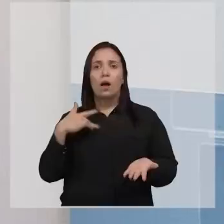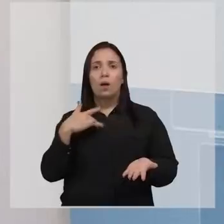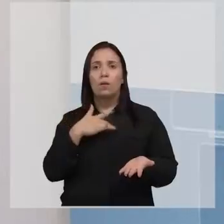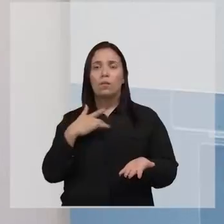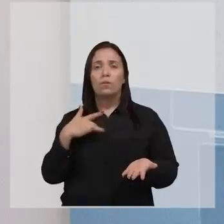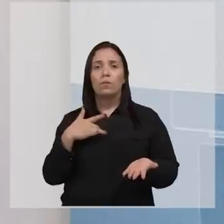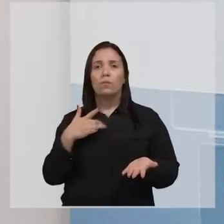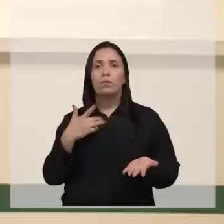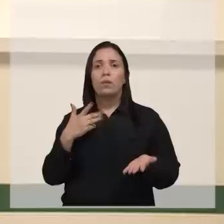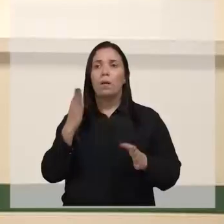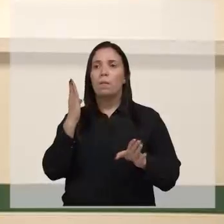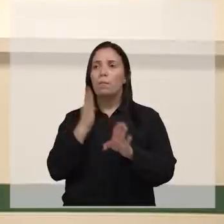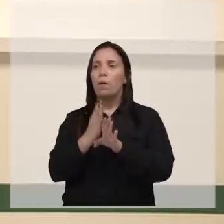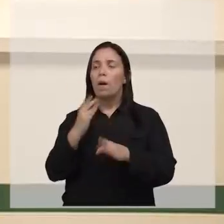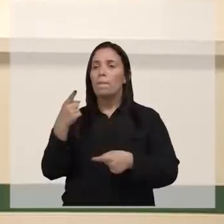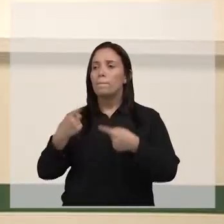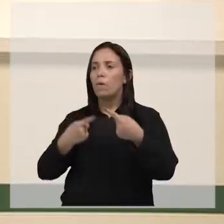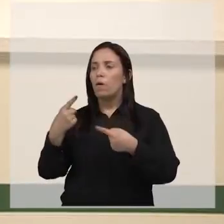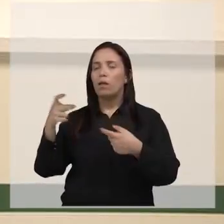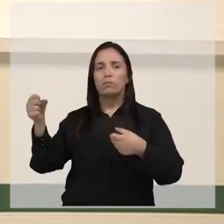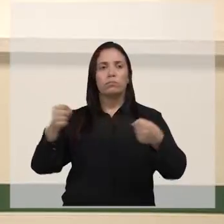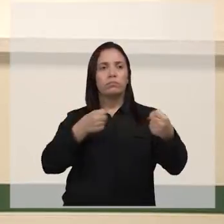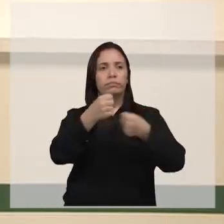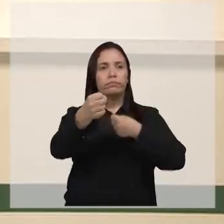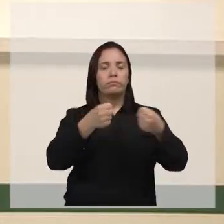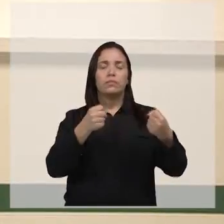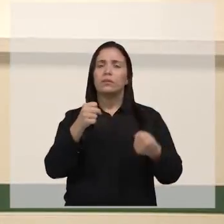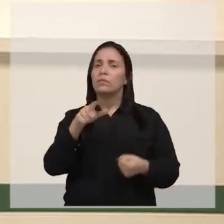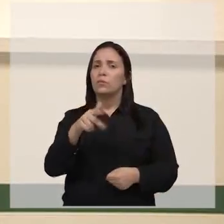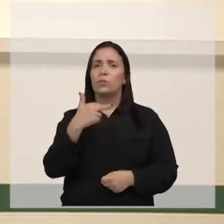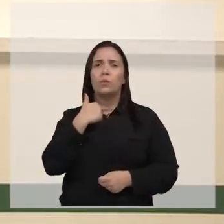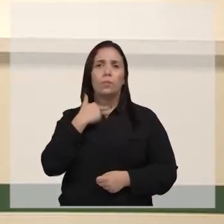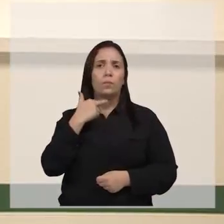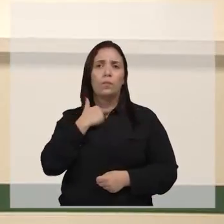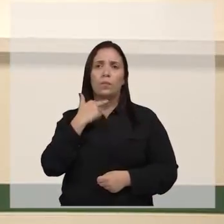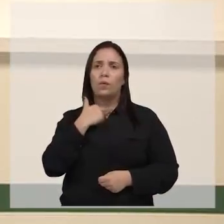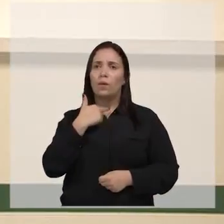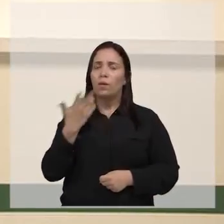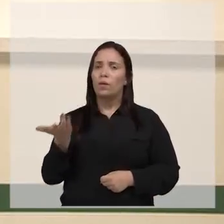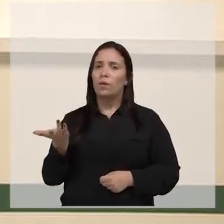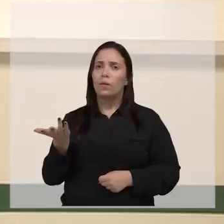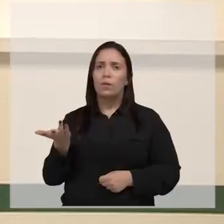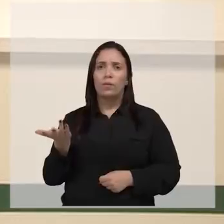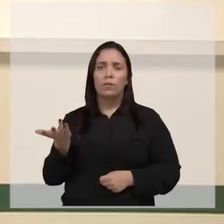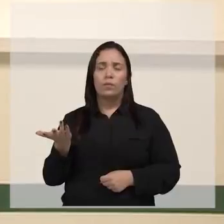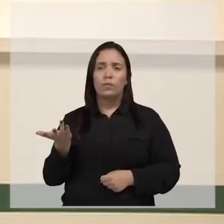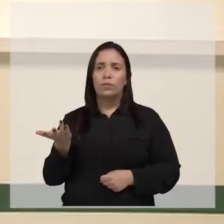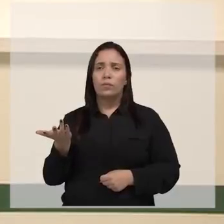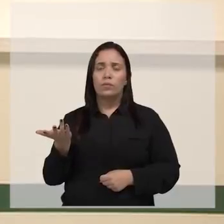cota política. Que não deveria. E não deveria. Deveria haver uma proteção. Pois é, mas não